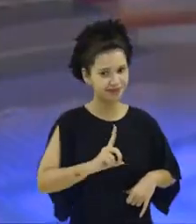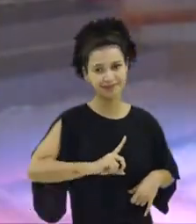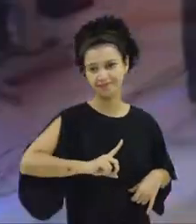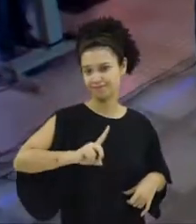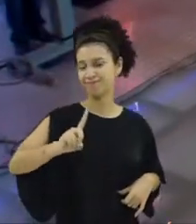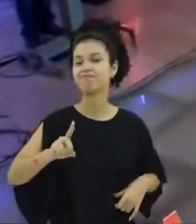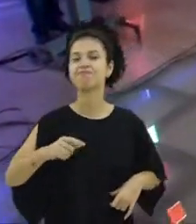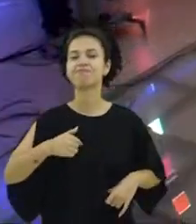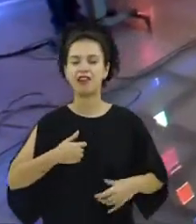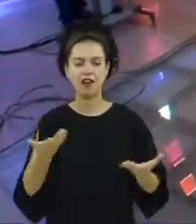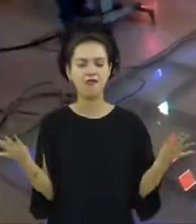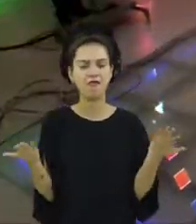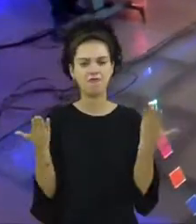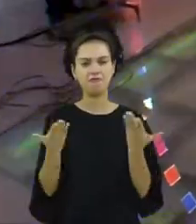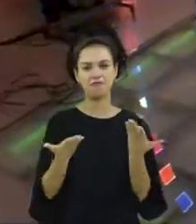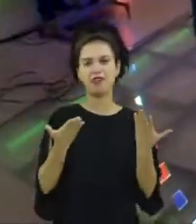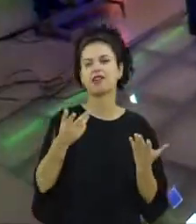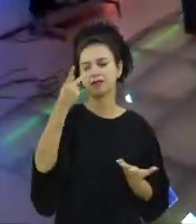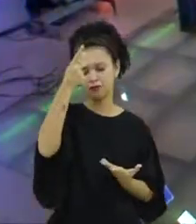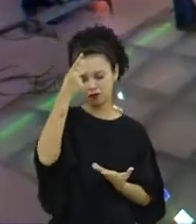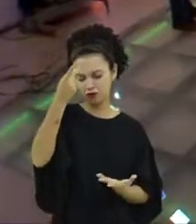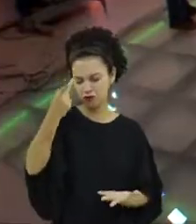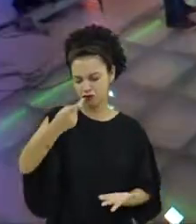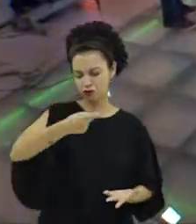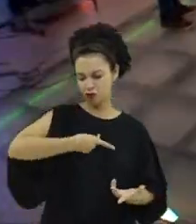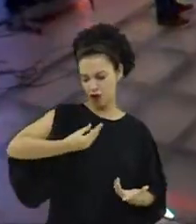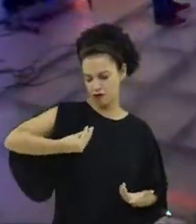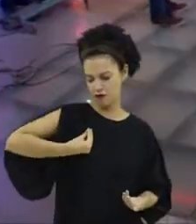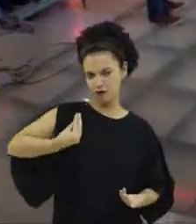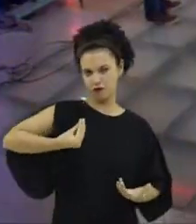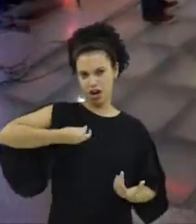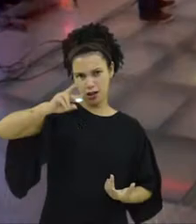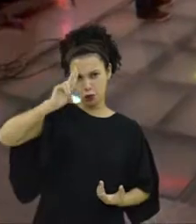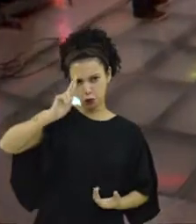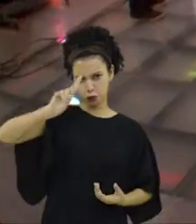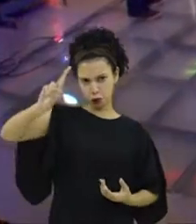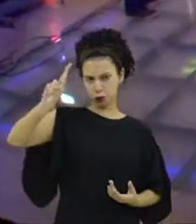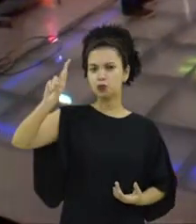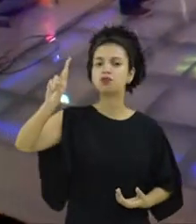tudo virou alegria. Eu adoro me sentir assim.